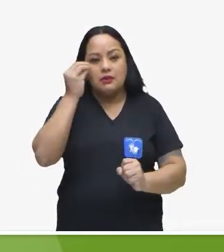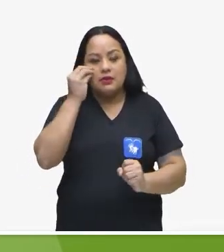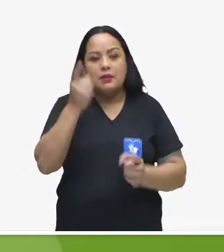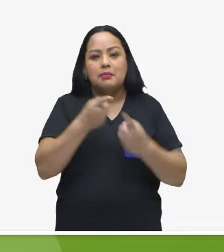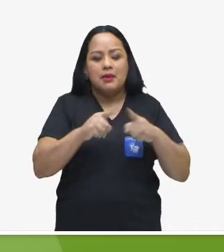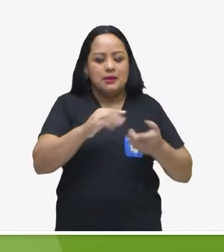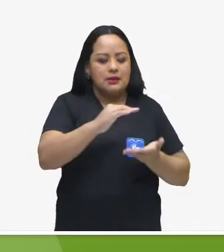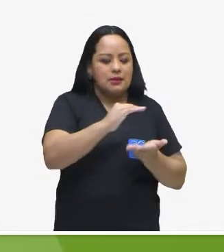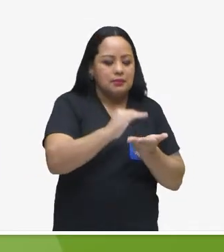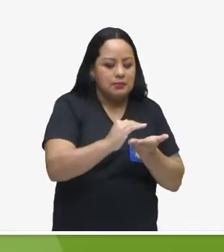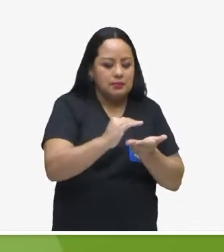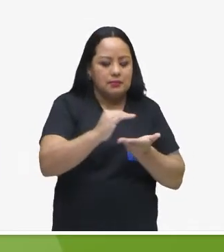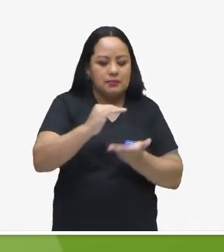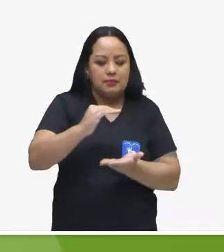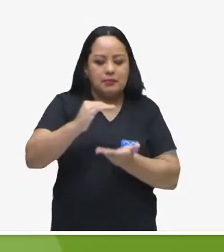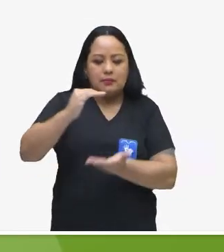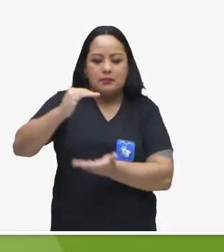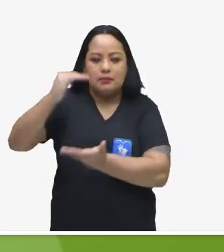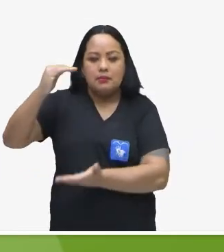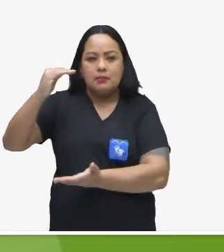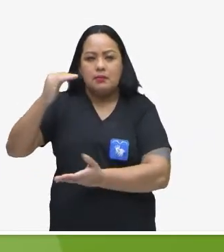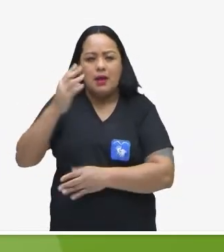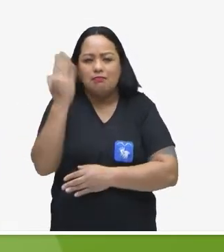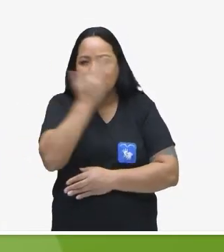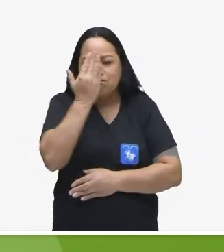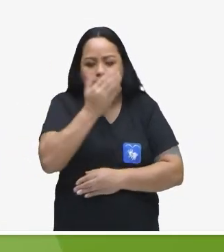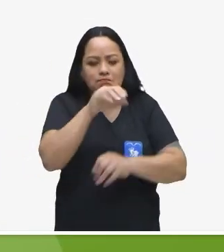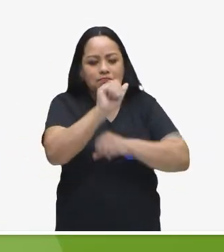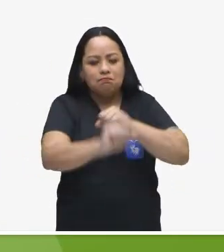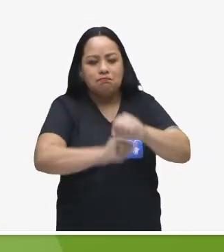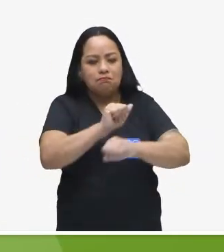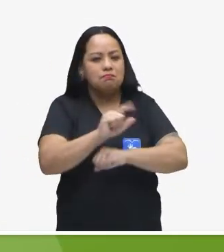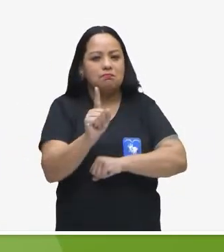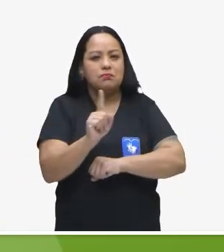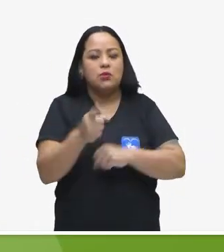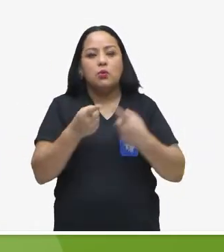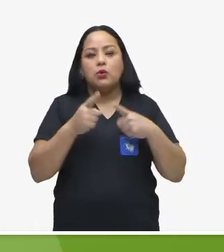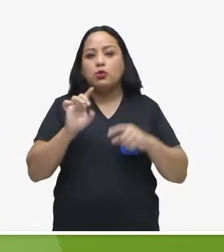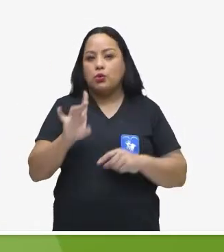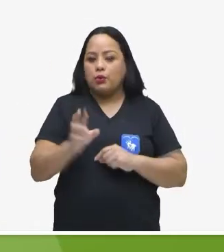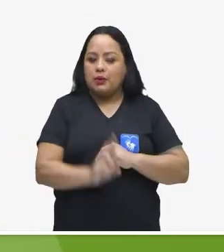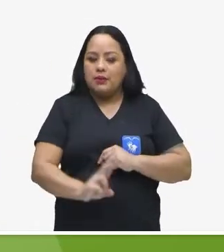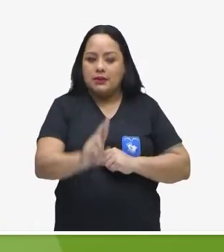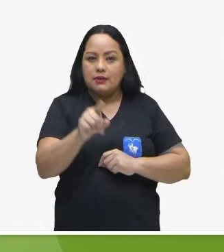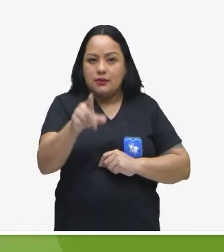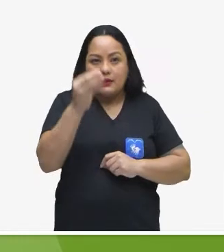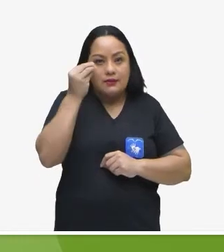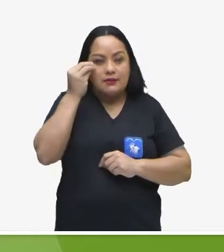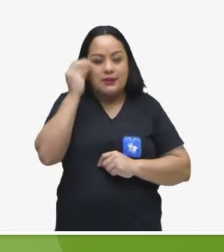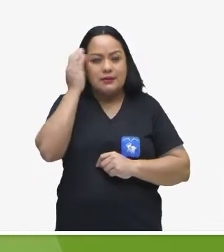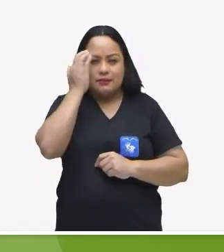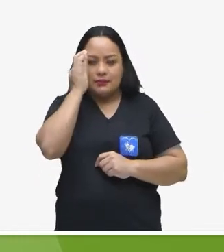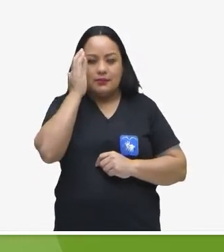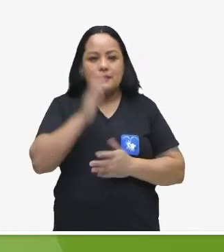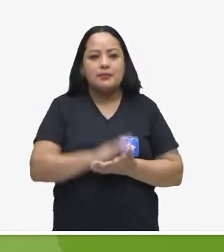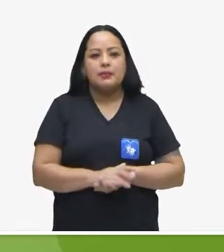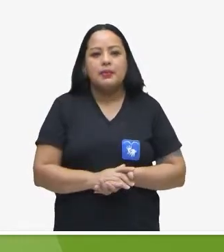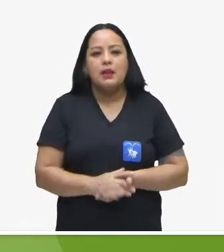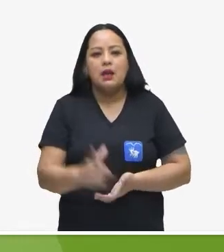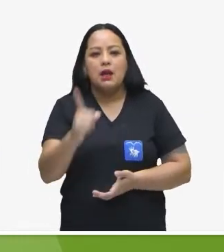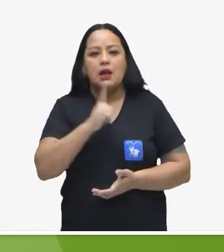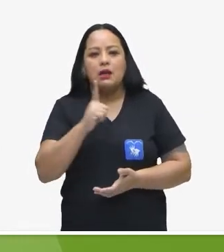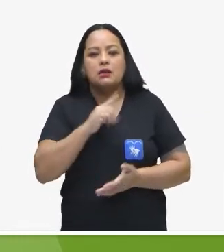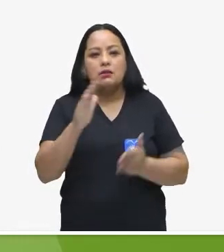a gente nem conseguiria ver o átomo de hidrogênio, tá bom? É só para representar para vocês mesmo. Aí temos a